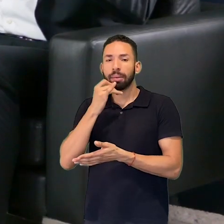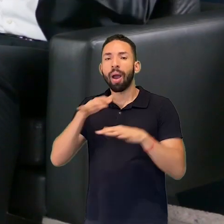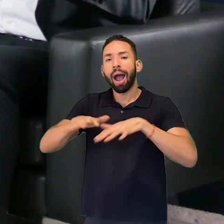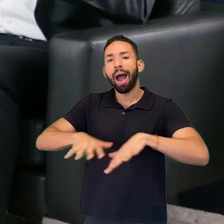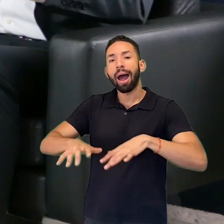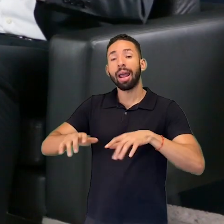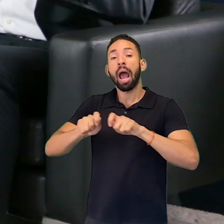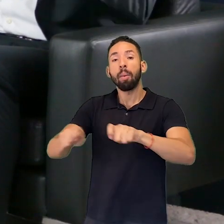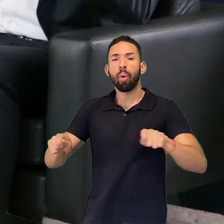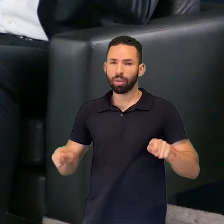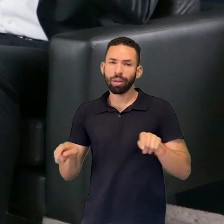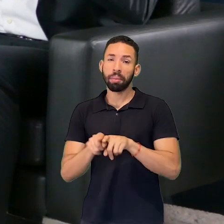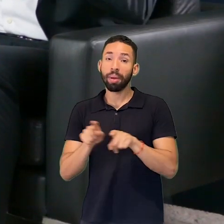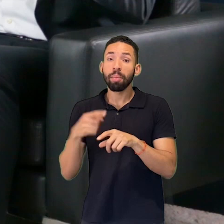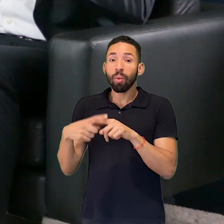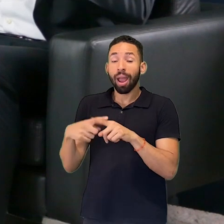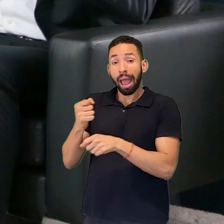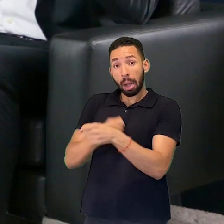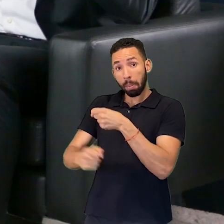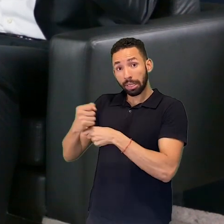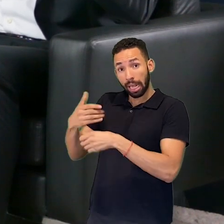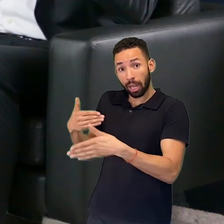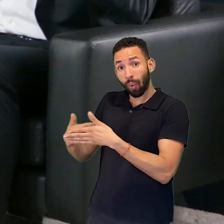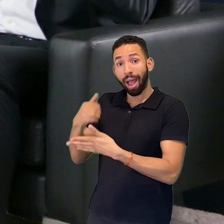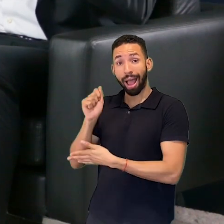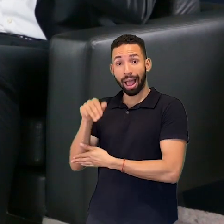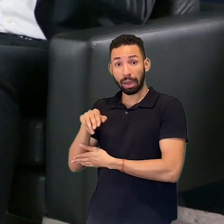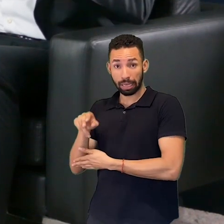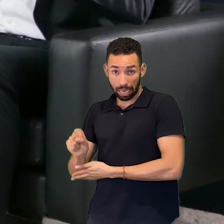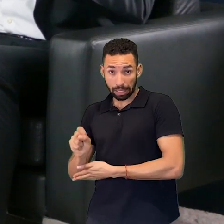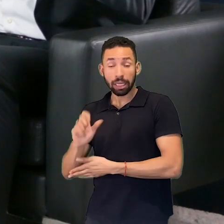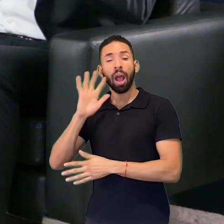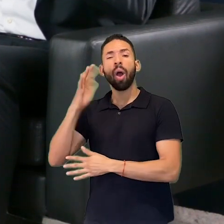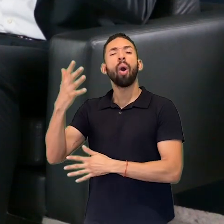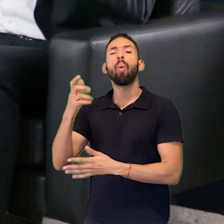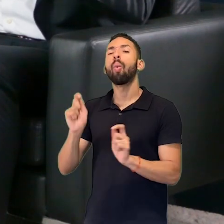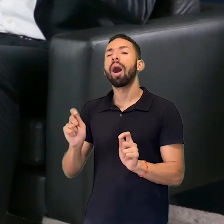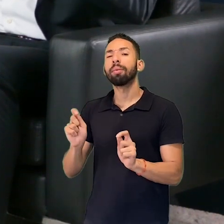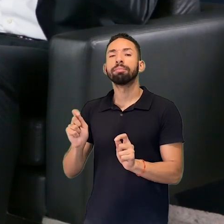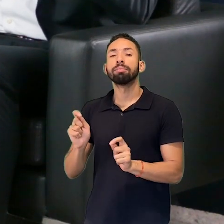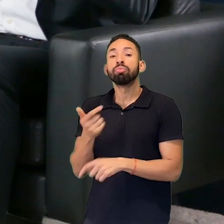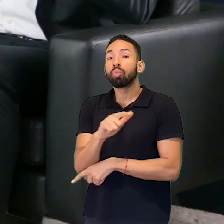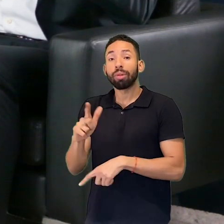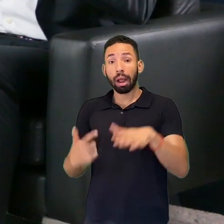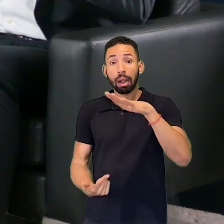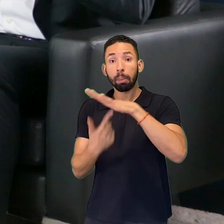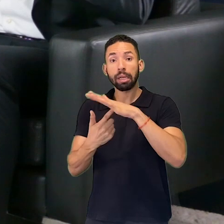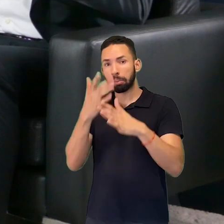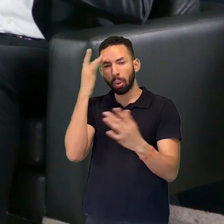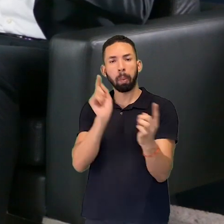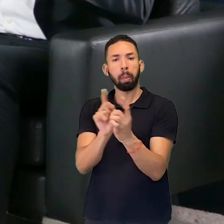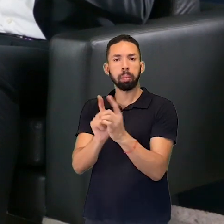cobertura mínima de ambulatorial. E recentemente, no ano passado, a ANS decidiu que não